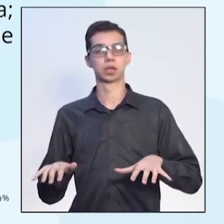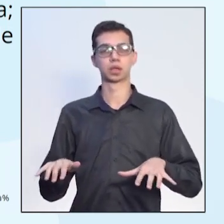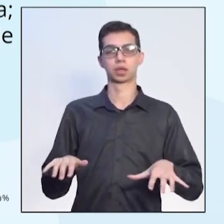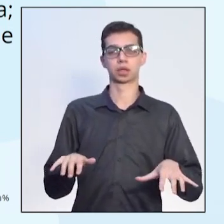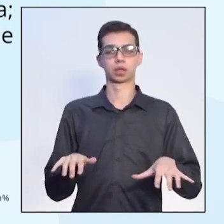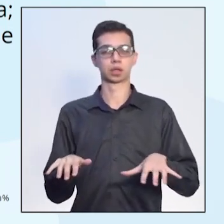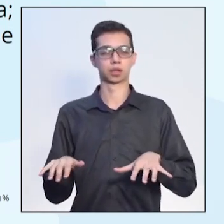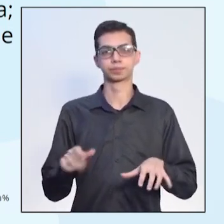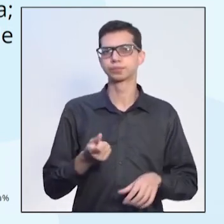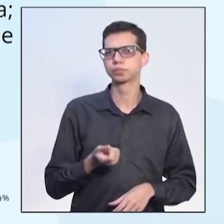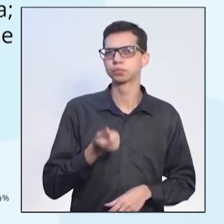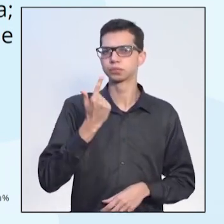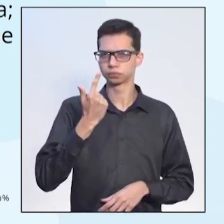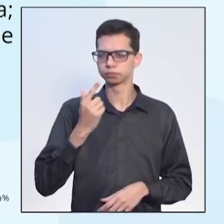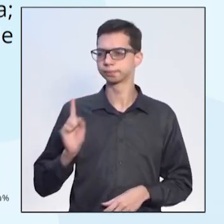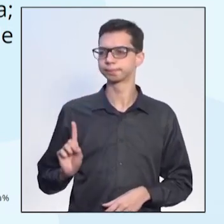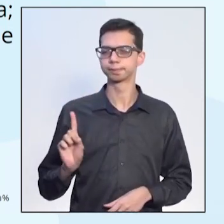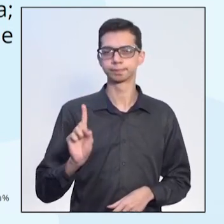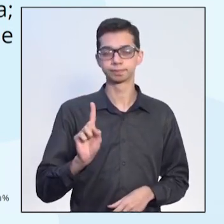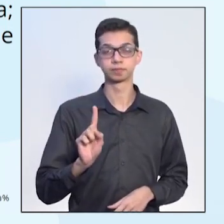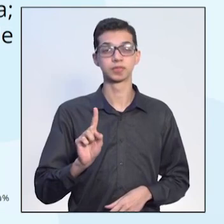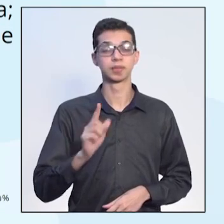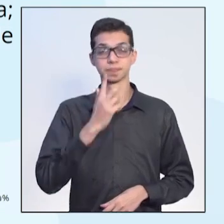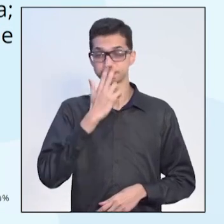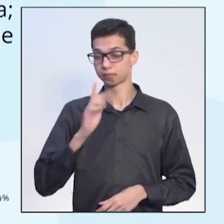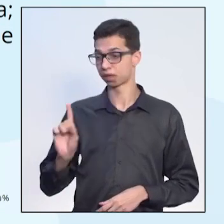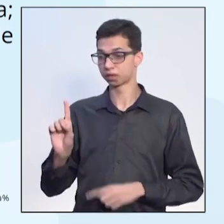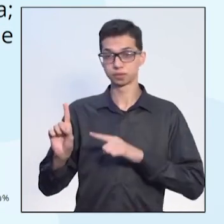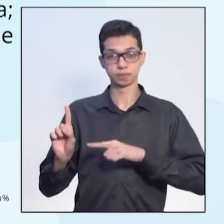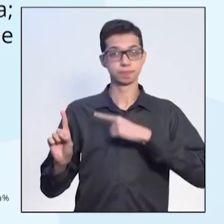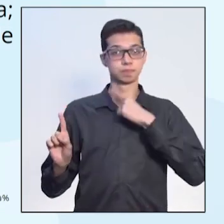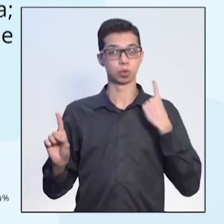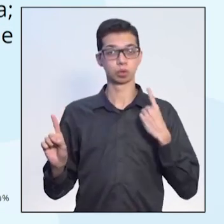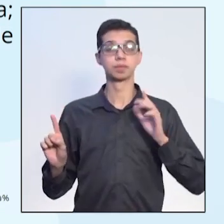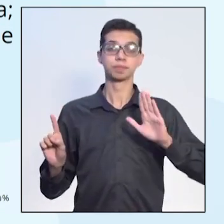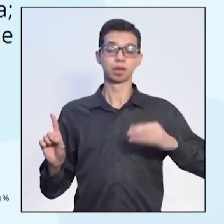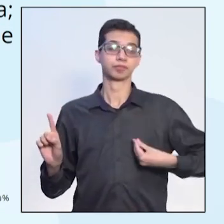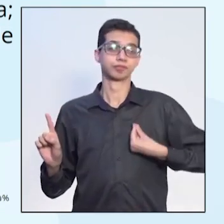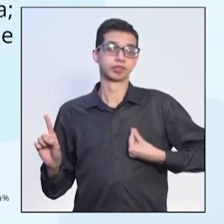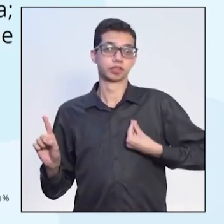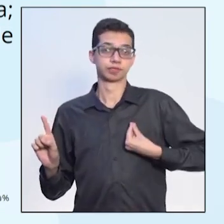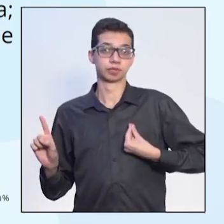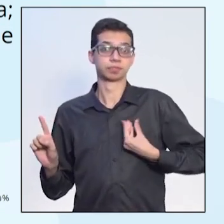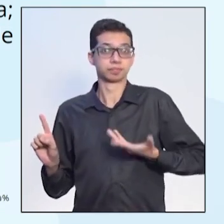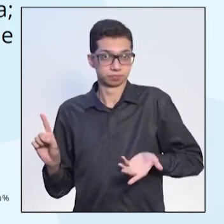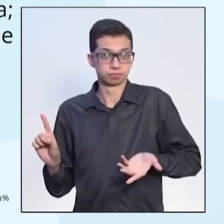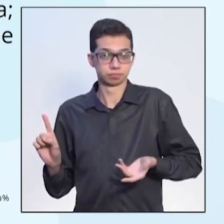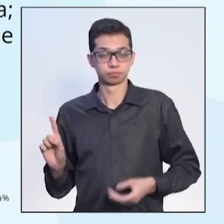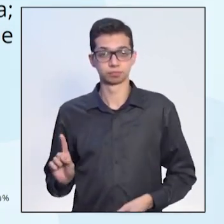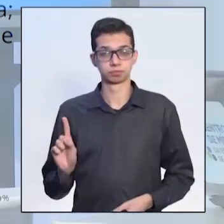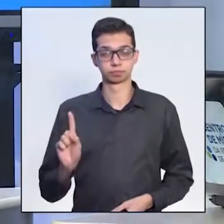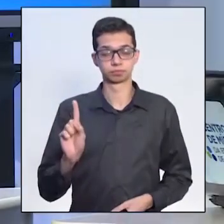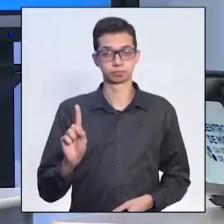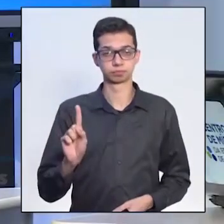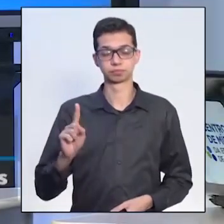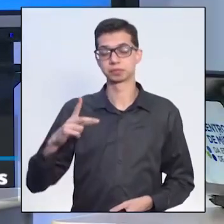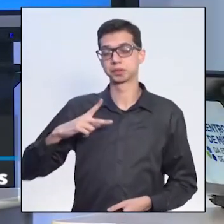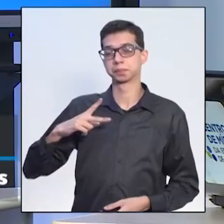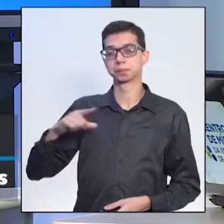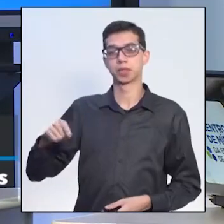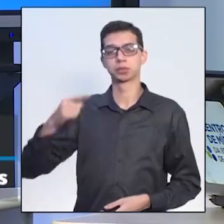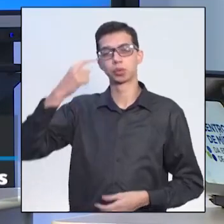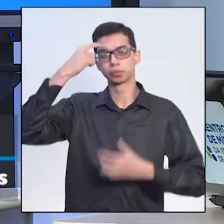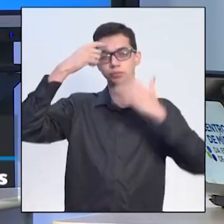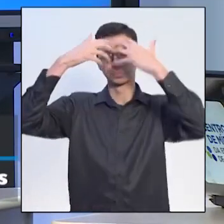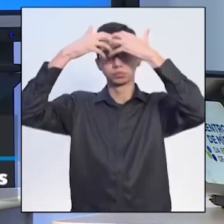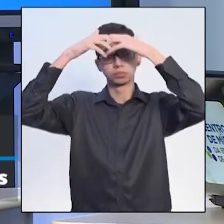e instintiva. Um morto-vivo, um ser privado de vontade própria, sem personalidade. Nossa